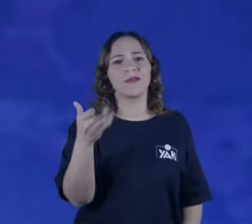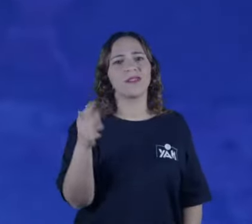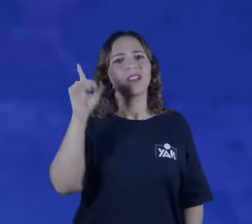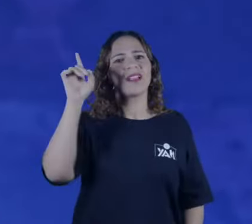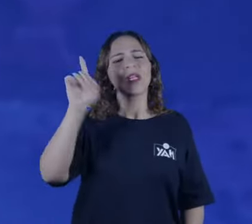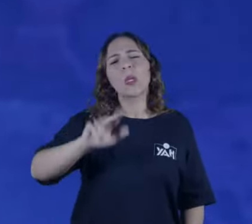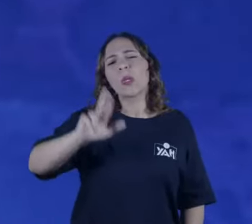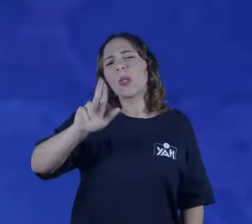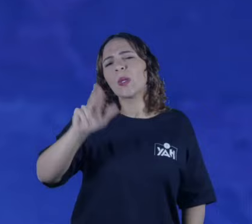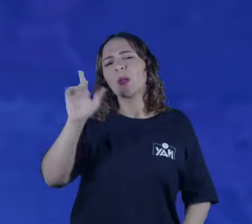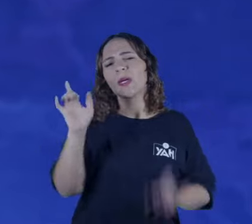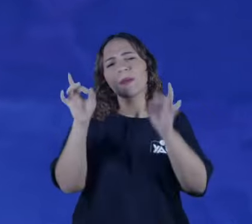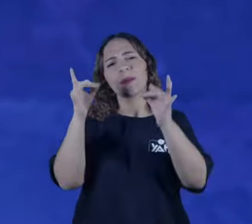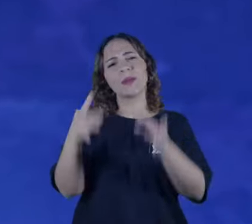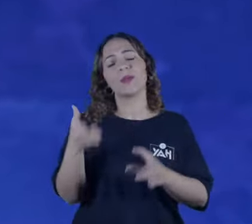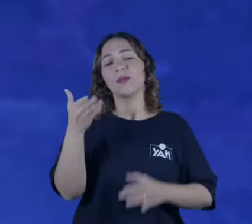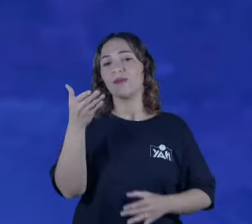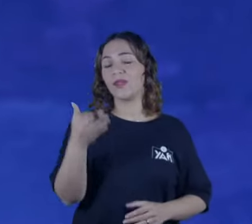te rejeitou.